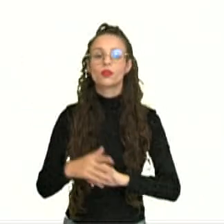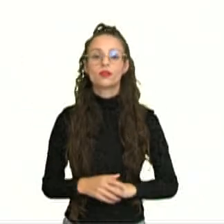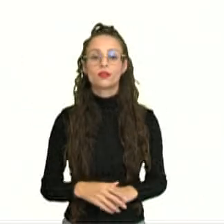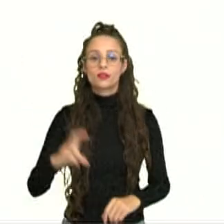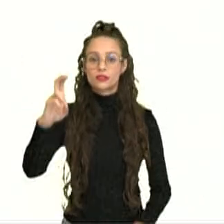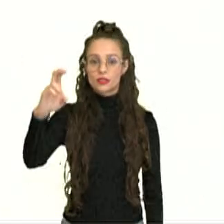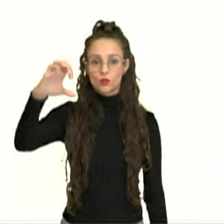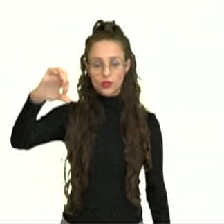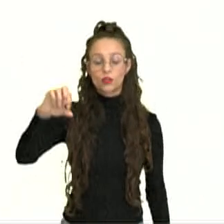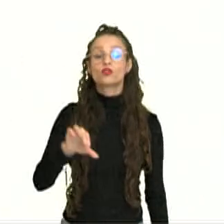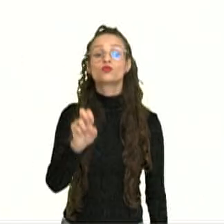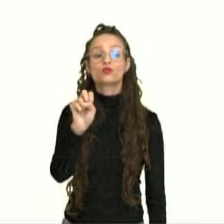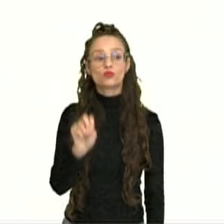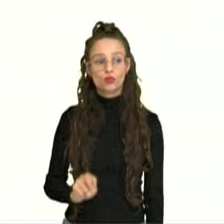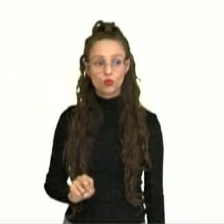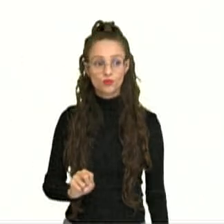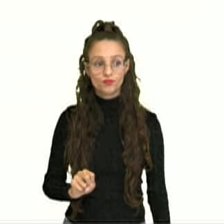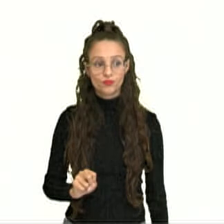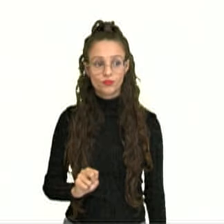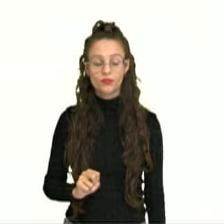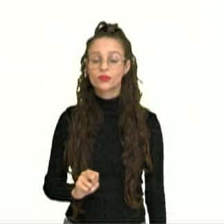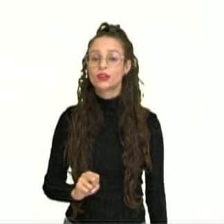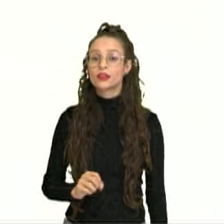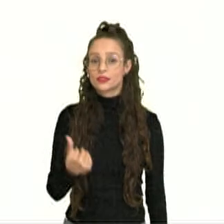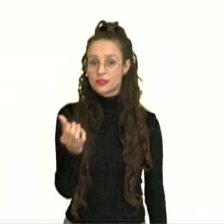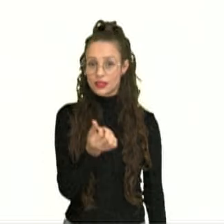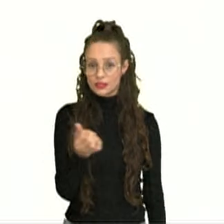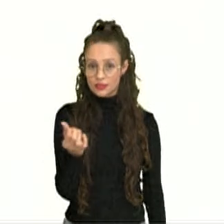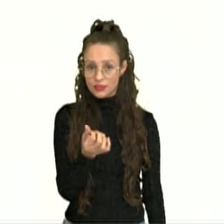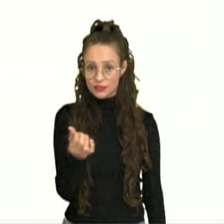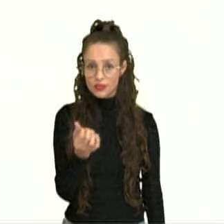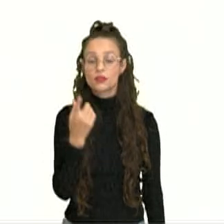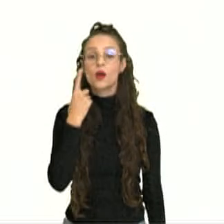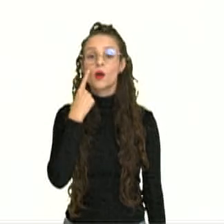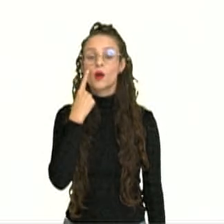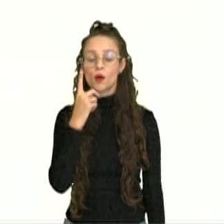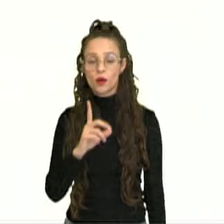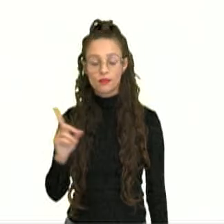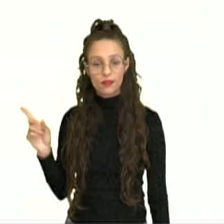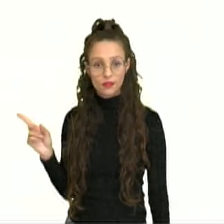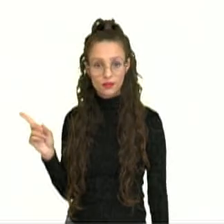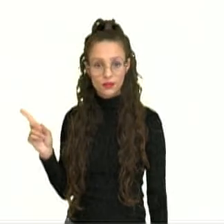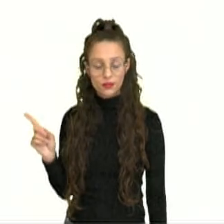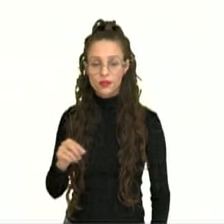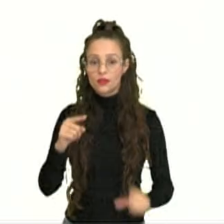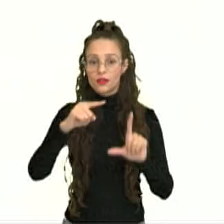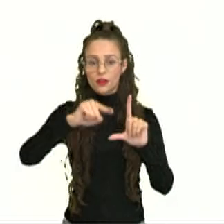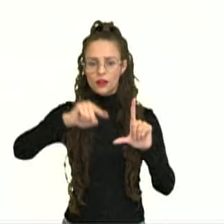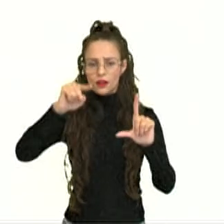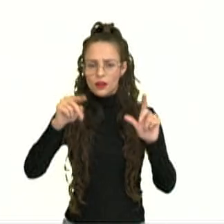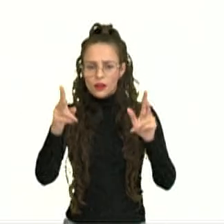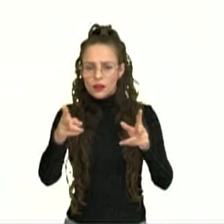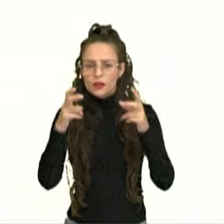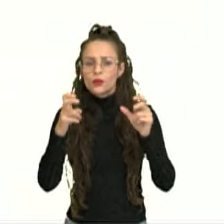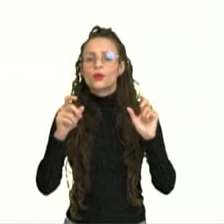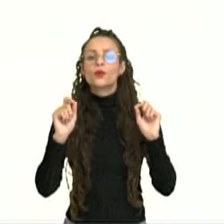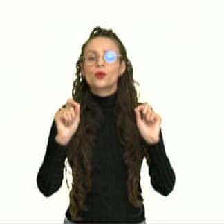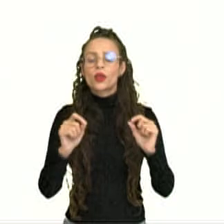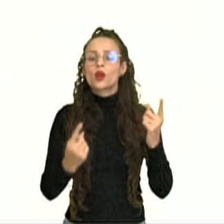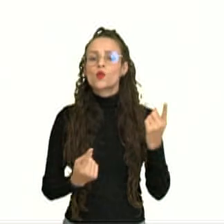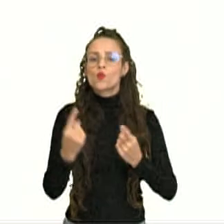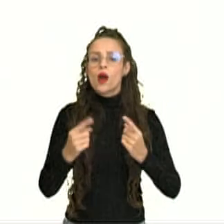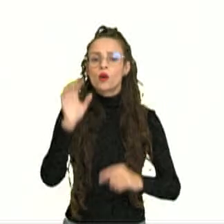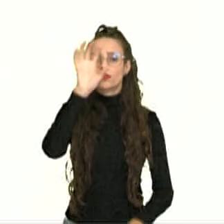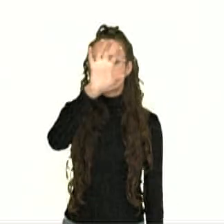59, no sul, 66. Olhando o gráfico aqui, o que eu percebo? Qual